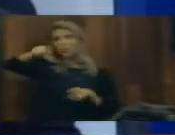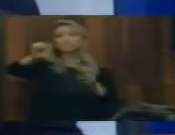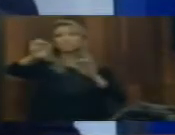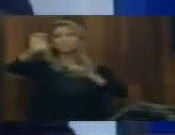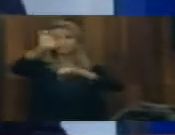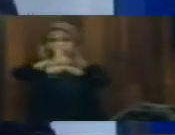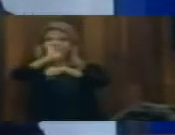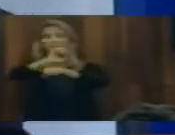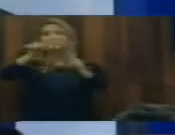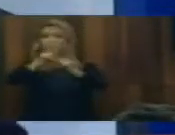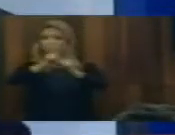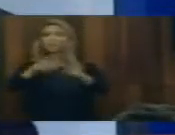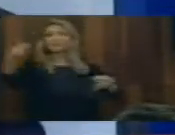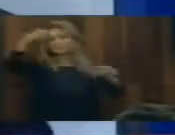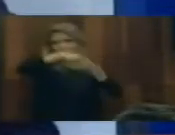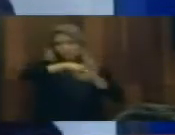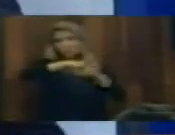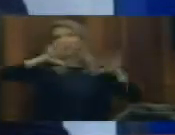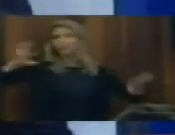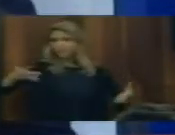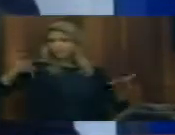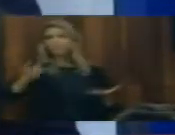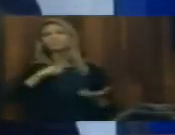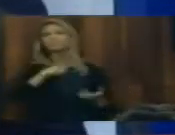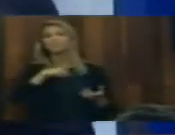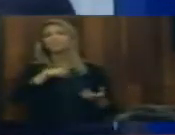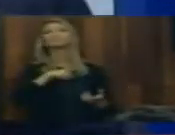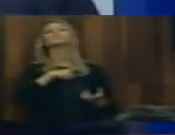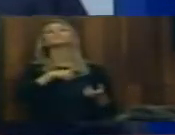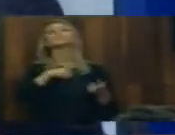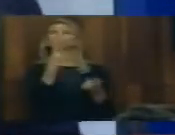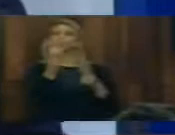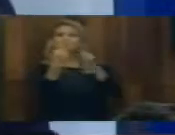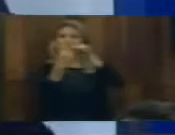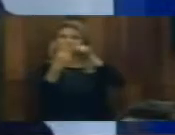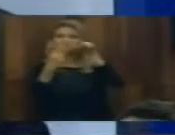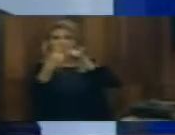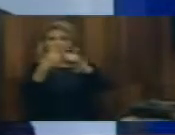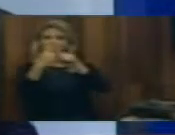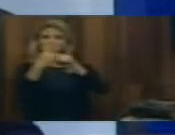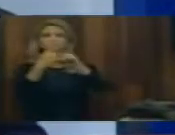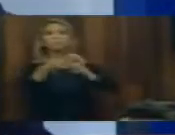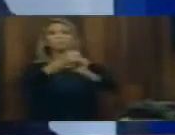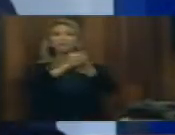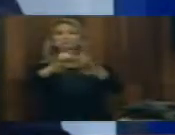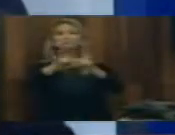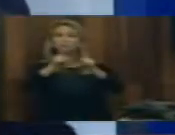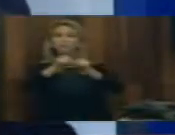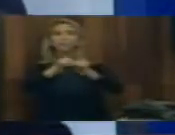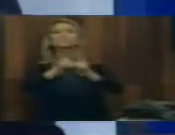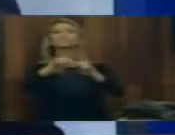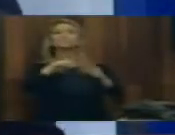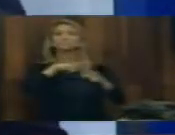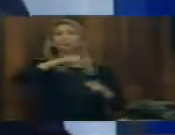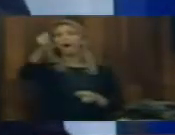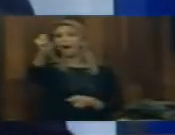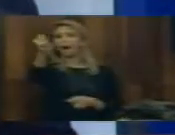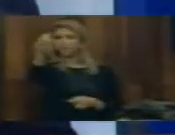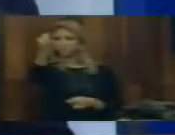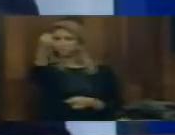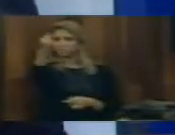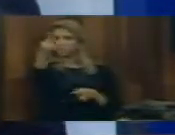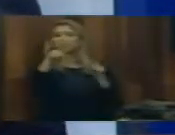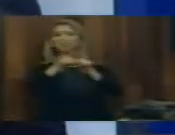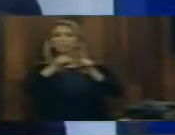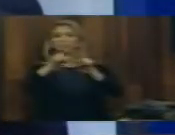tiveram presente, e também tivemos 3 atletas internacionais, 2 da Argentina e 1 do Chile. Isso quer dizer que é o quê? Que significa? É uma forma de turismo